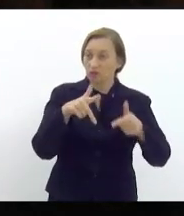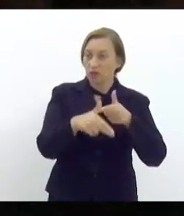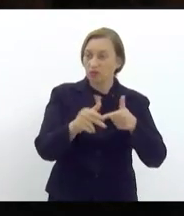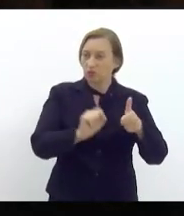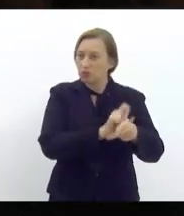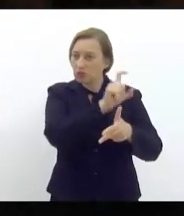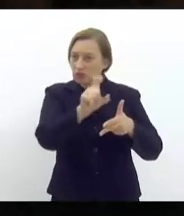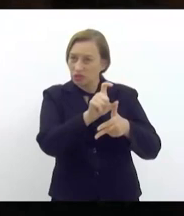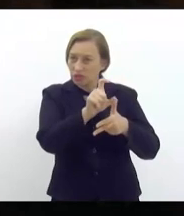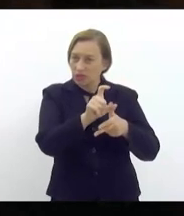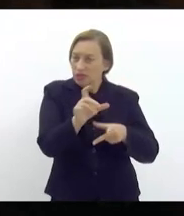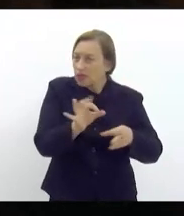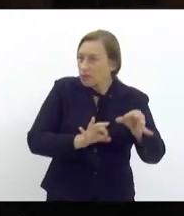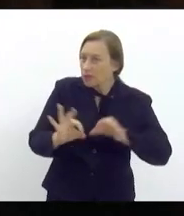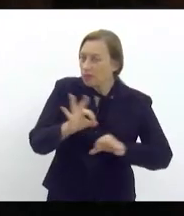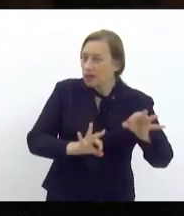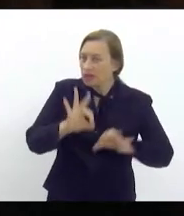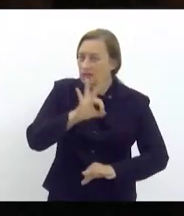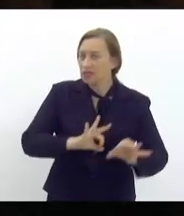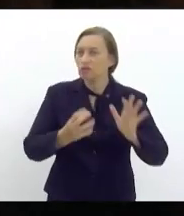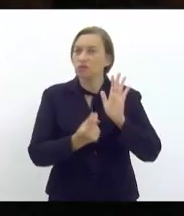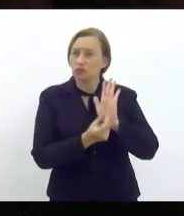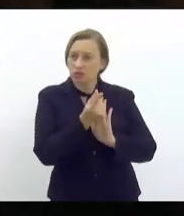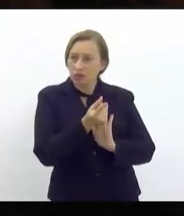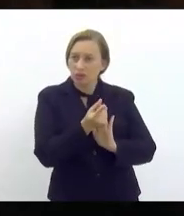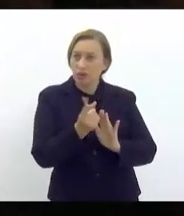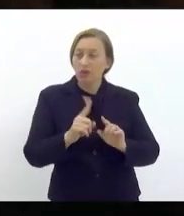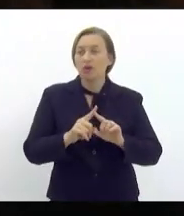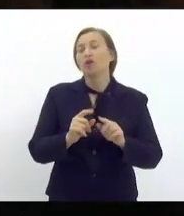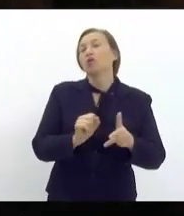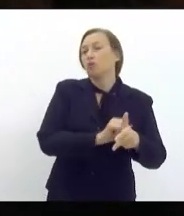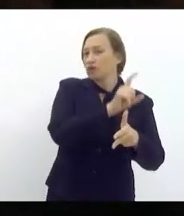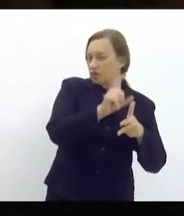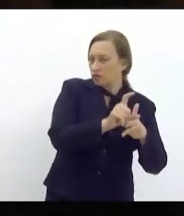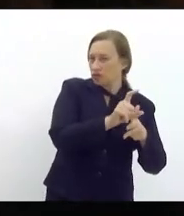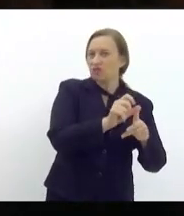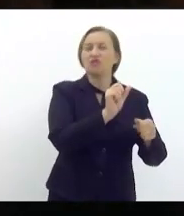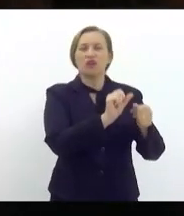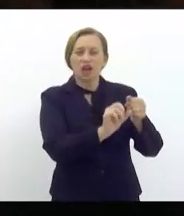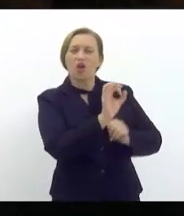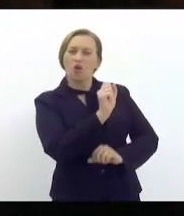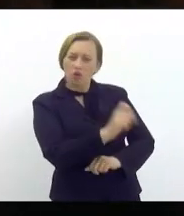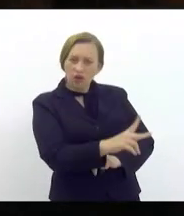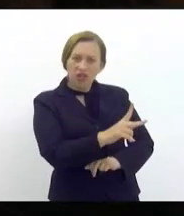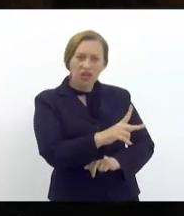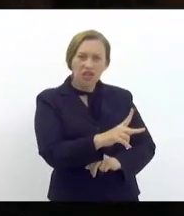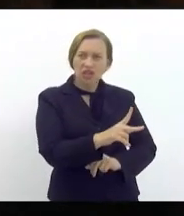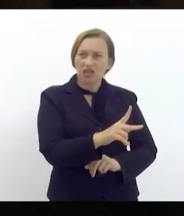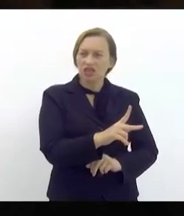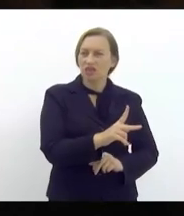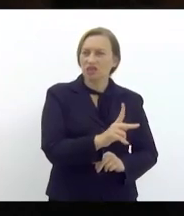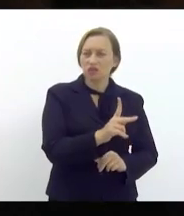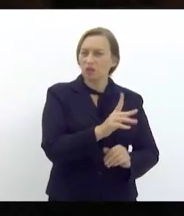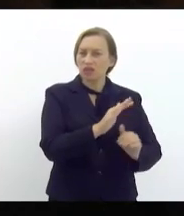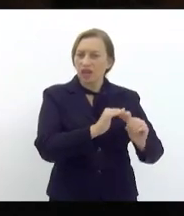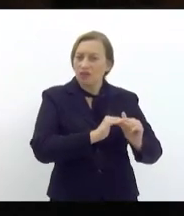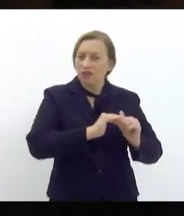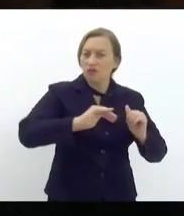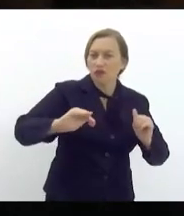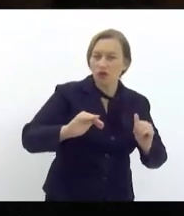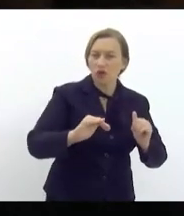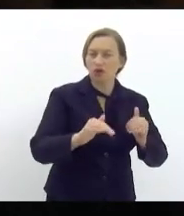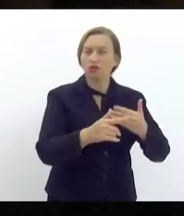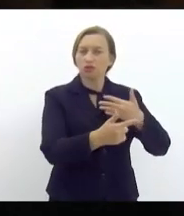montagem da peça orçamentária e tudo bem o executivo executará não é não é fora do republicanismo que o